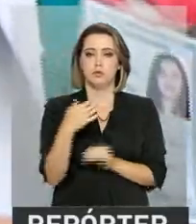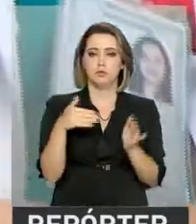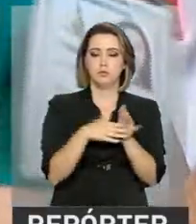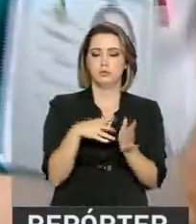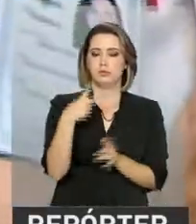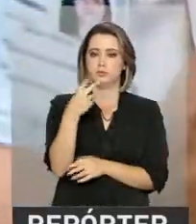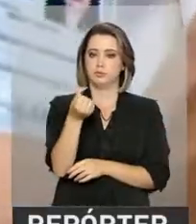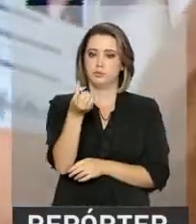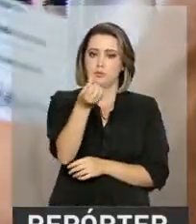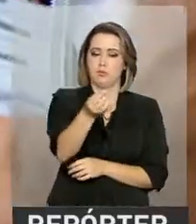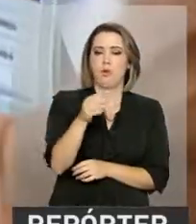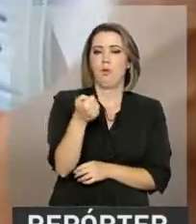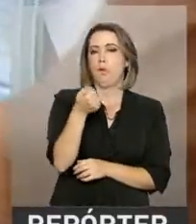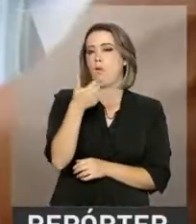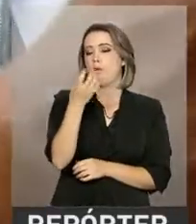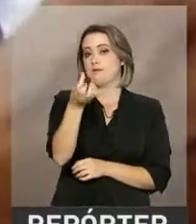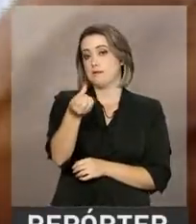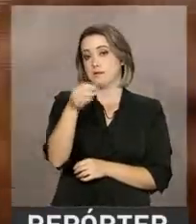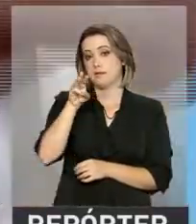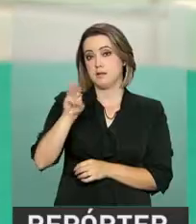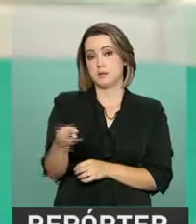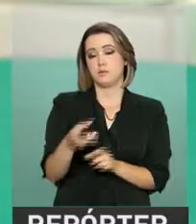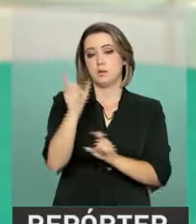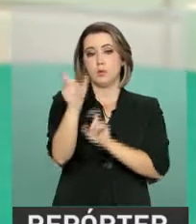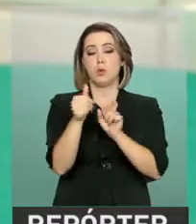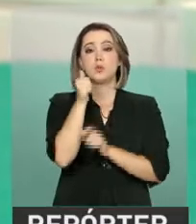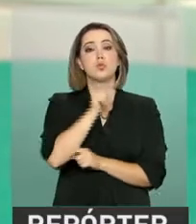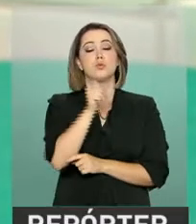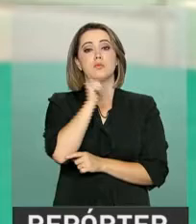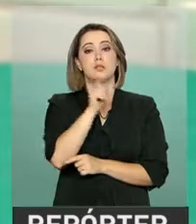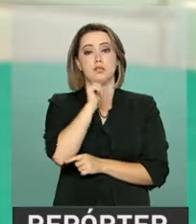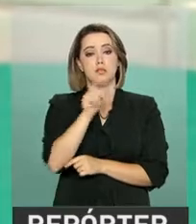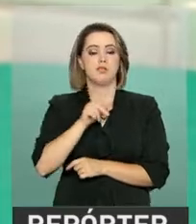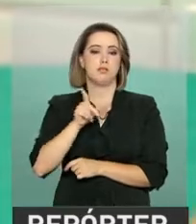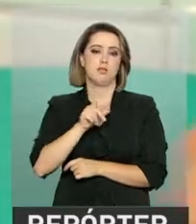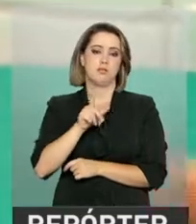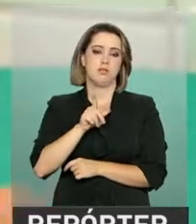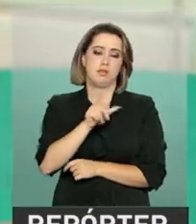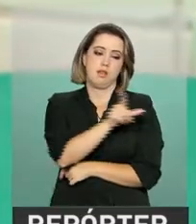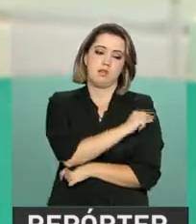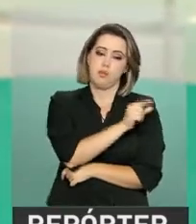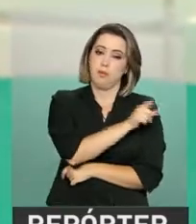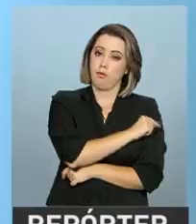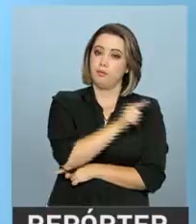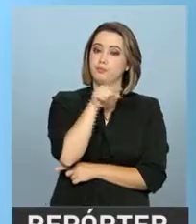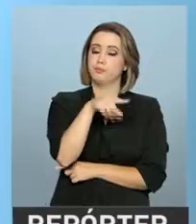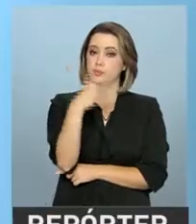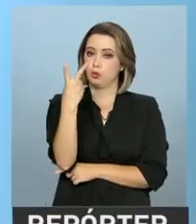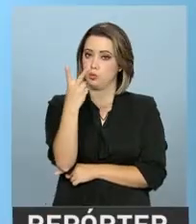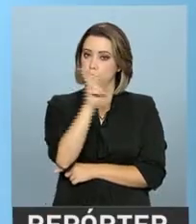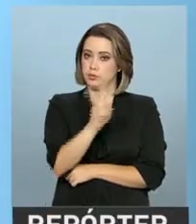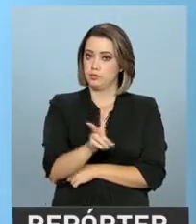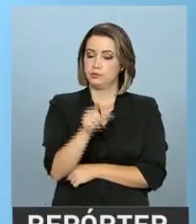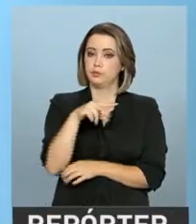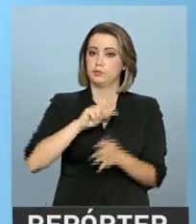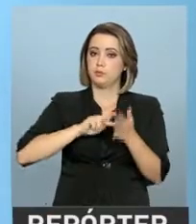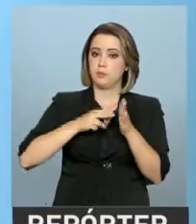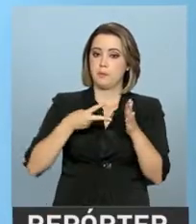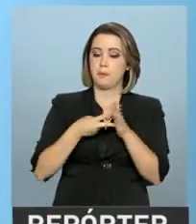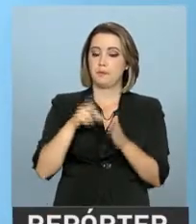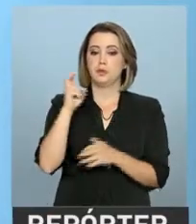6 milhões de meninas de 9 a 14 anos foram imunizadas com as duas doses o que corresponde a